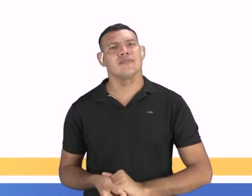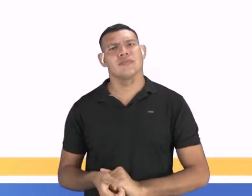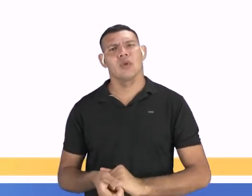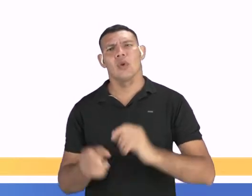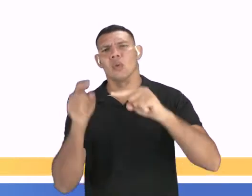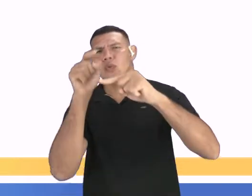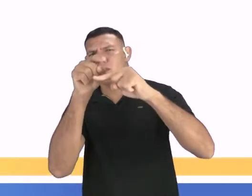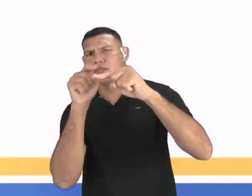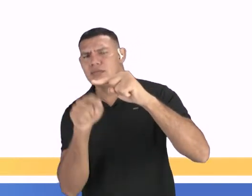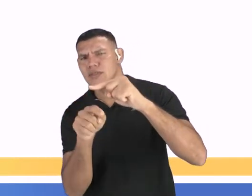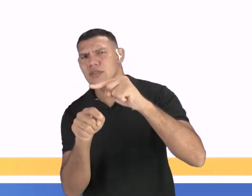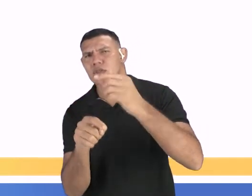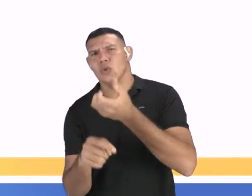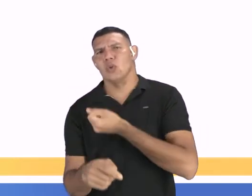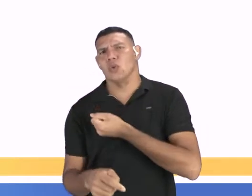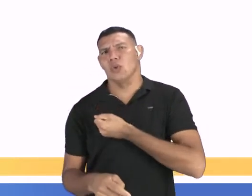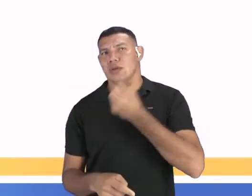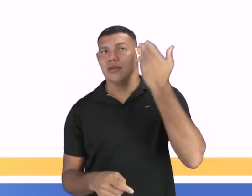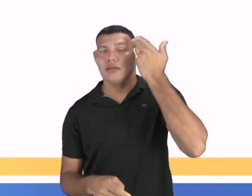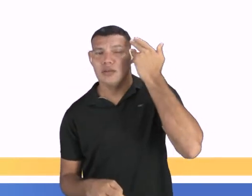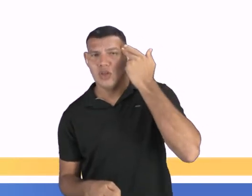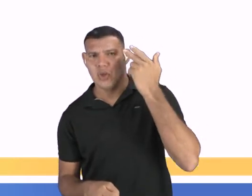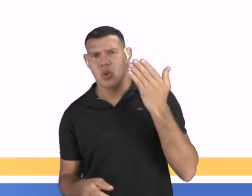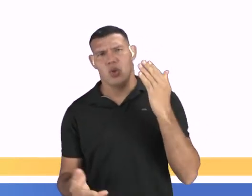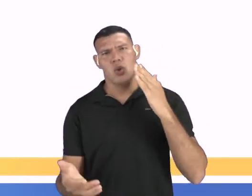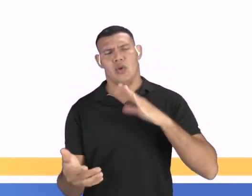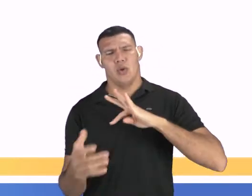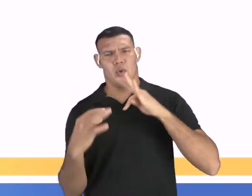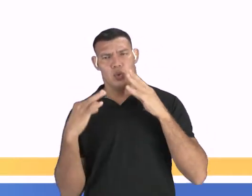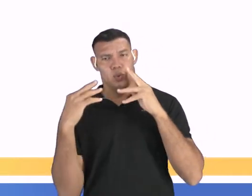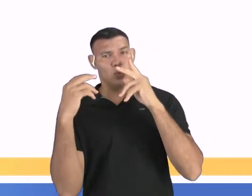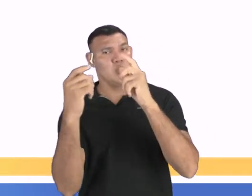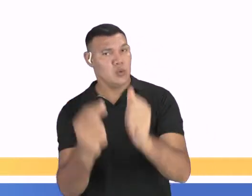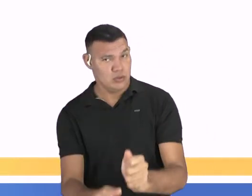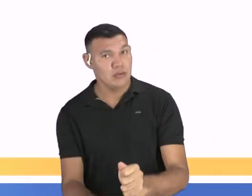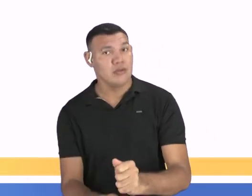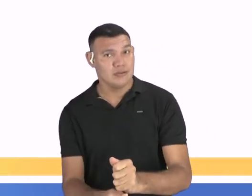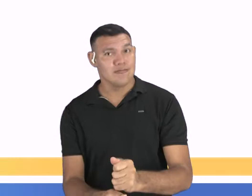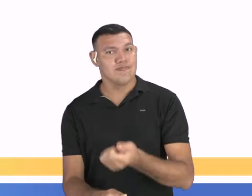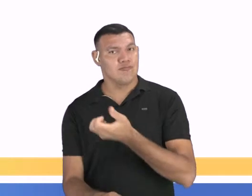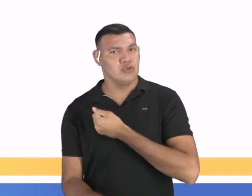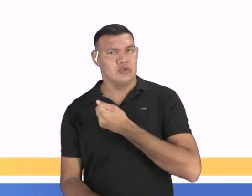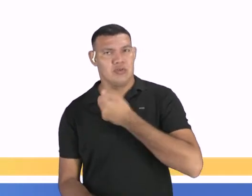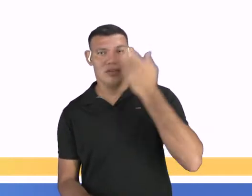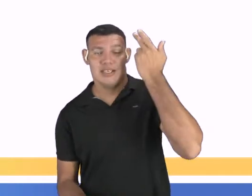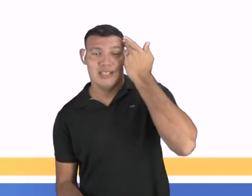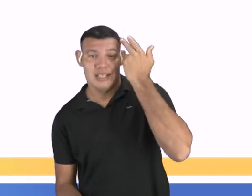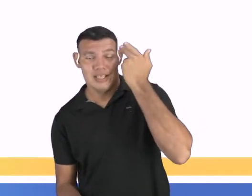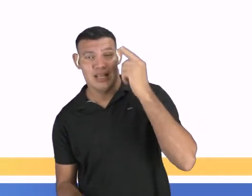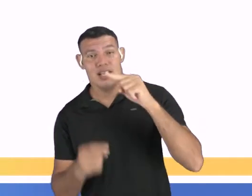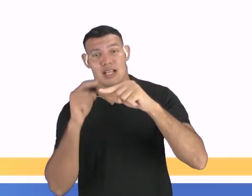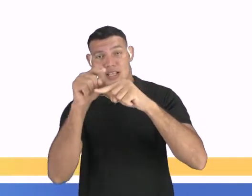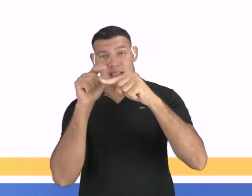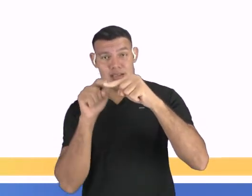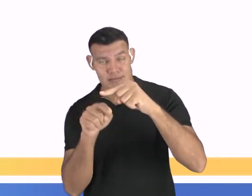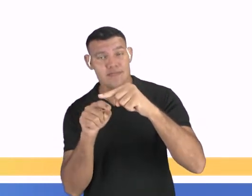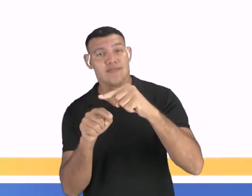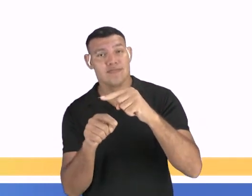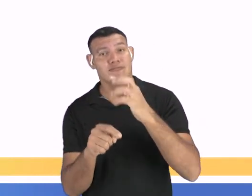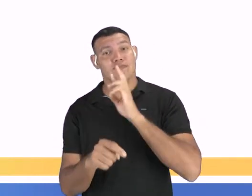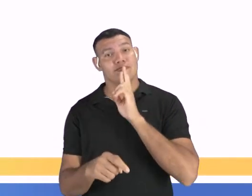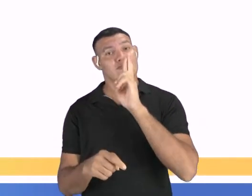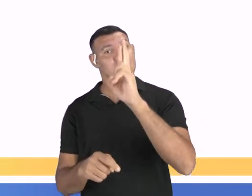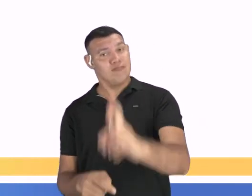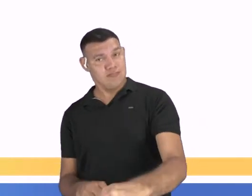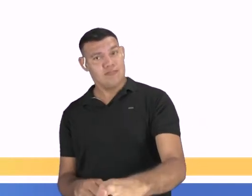Divisores de um número natural são todos os números naturais que, ao dividir em tal número, resultarão em